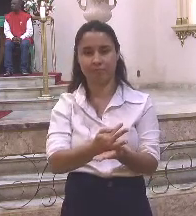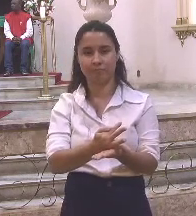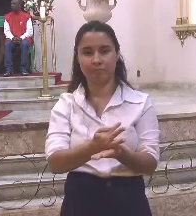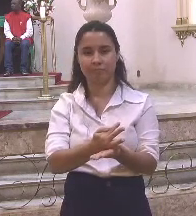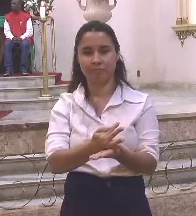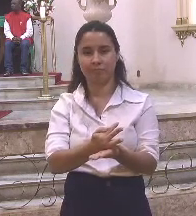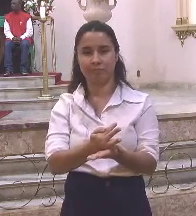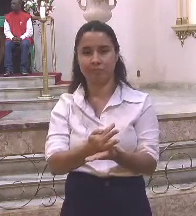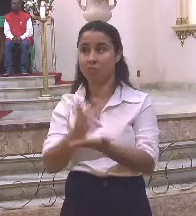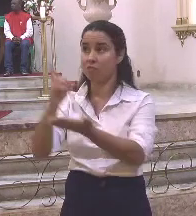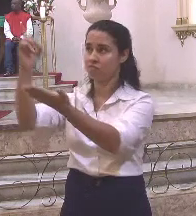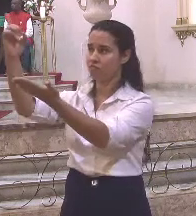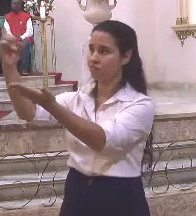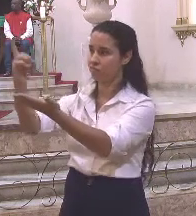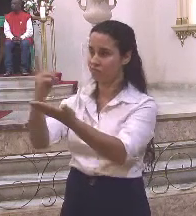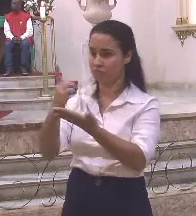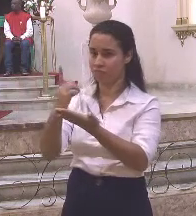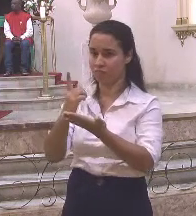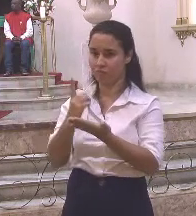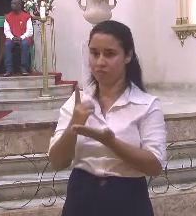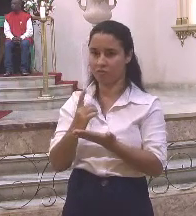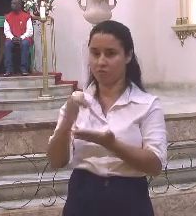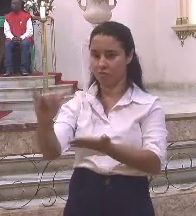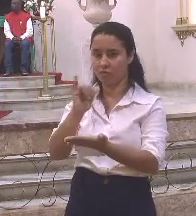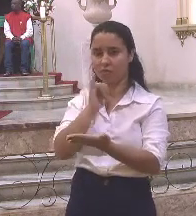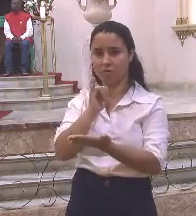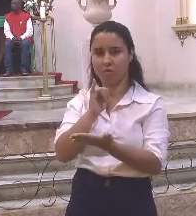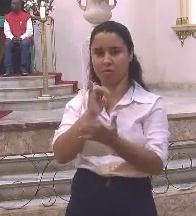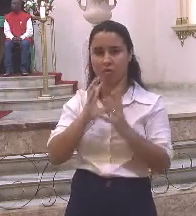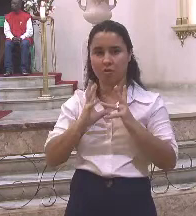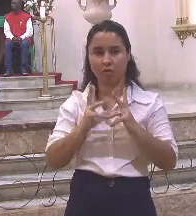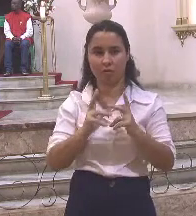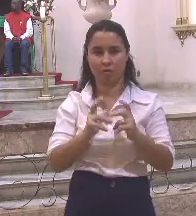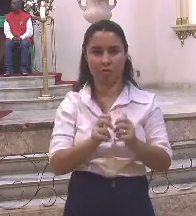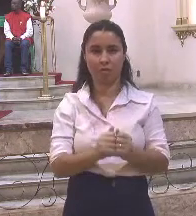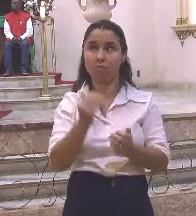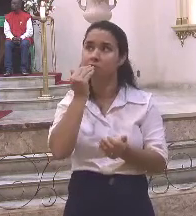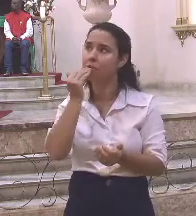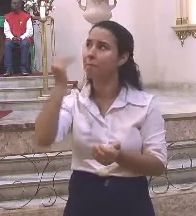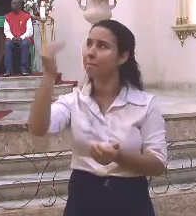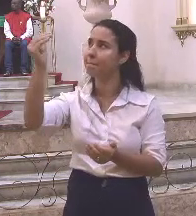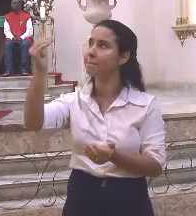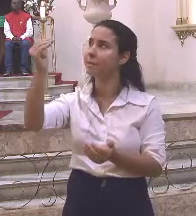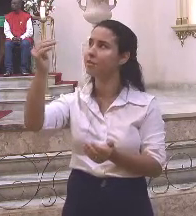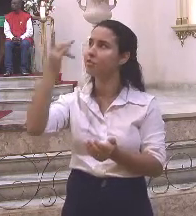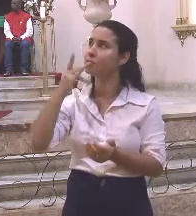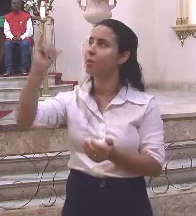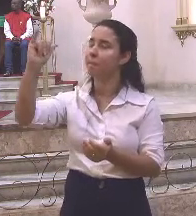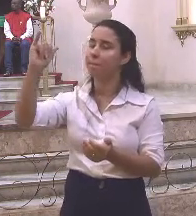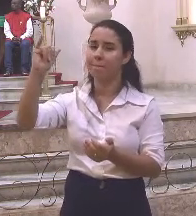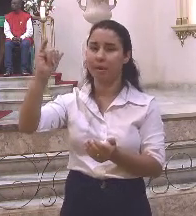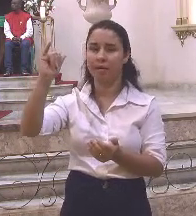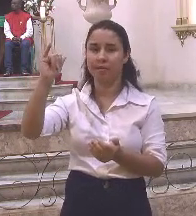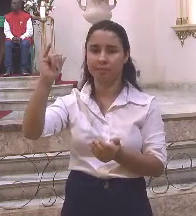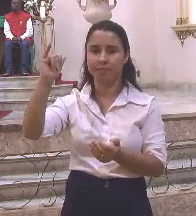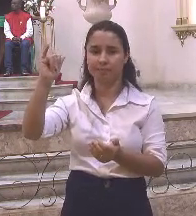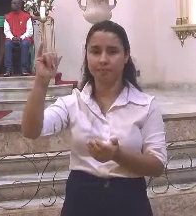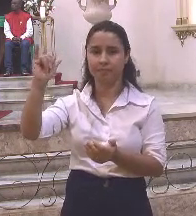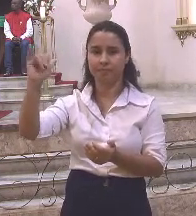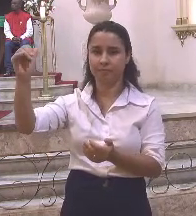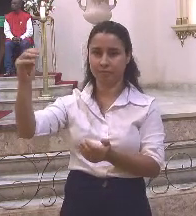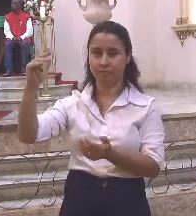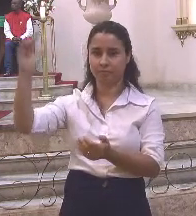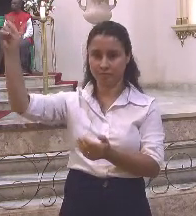Jesus, que em tudo que pedirmos ao Pai em seu nome, seremos atendidos,